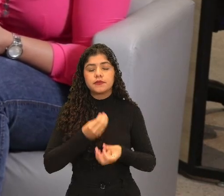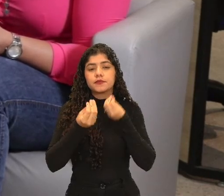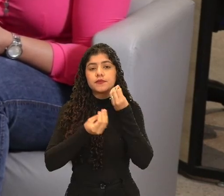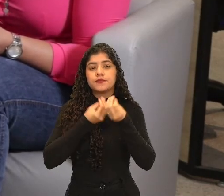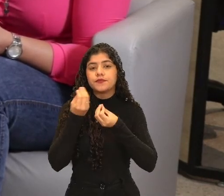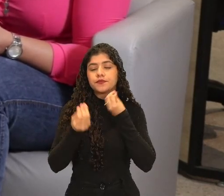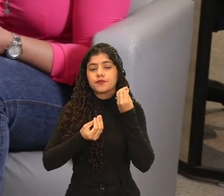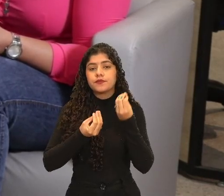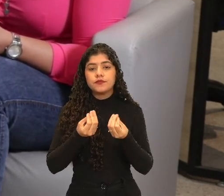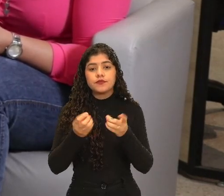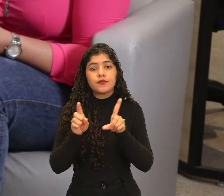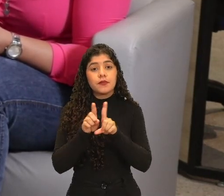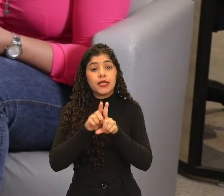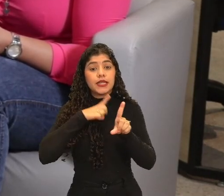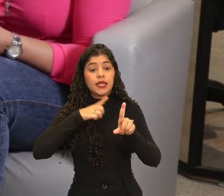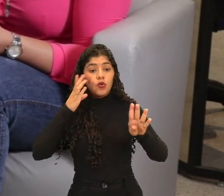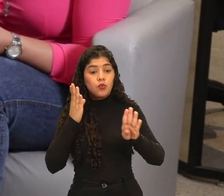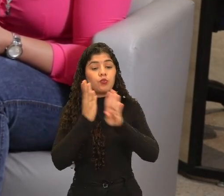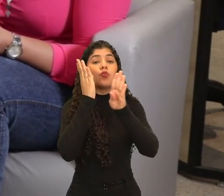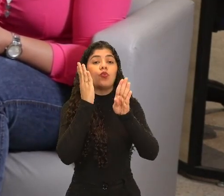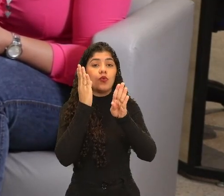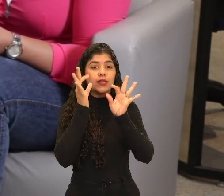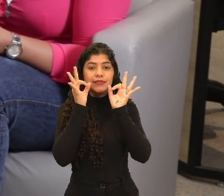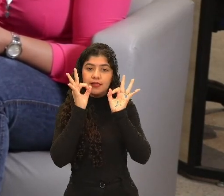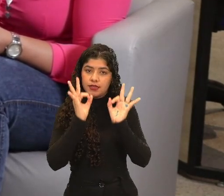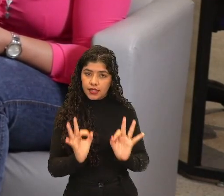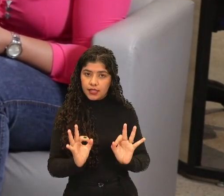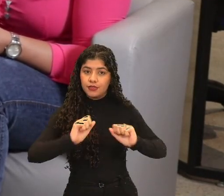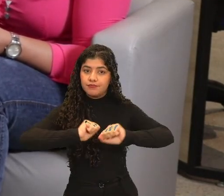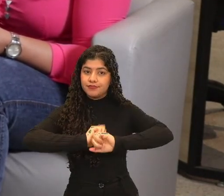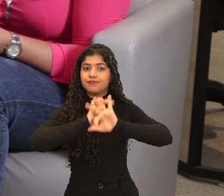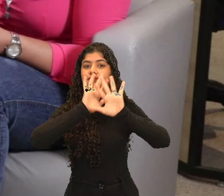né, fechar um diagnóstico desse, após já ter um diagnóstico desse.